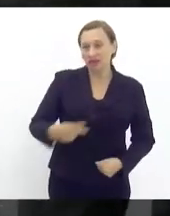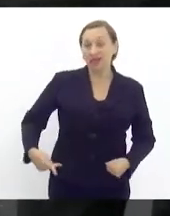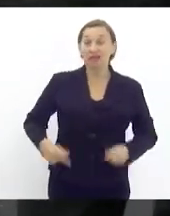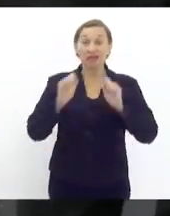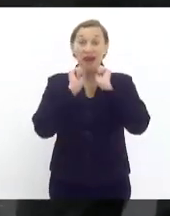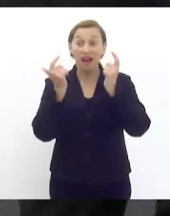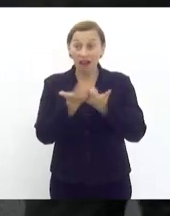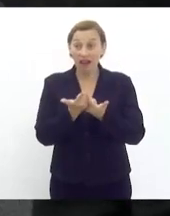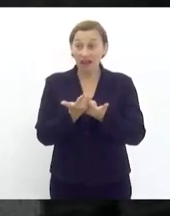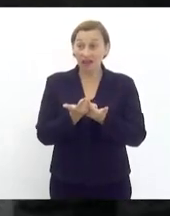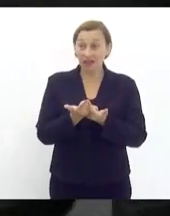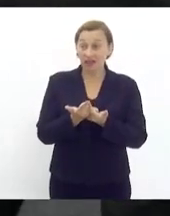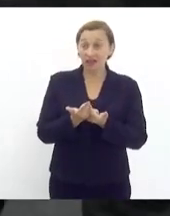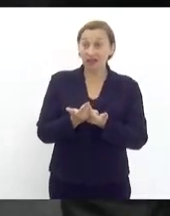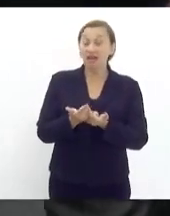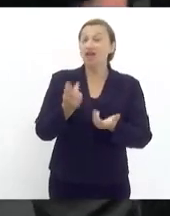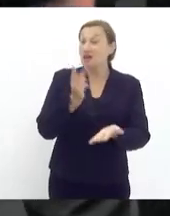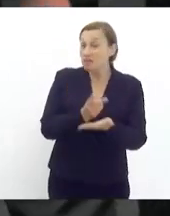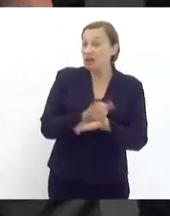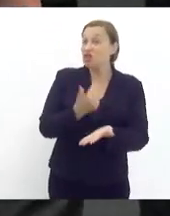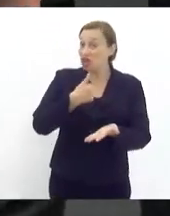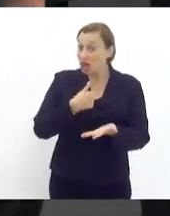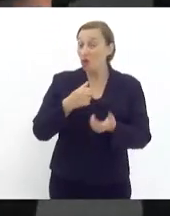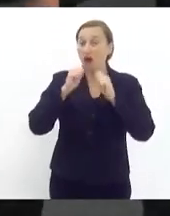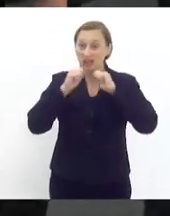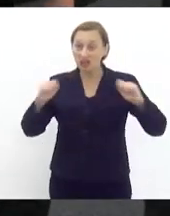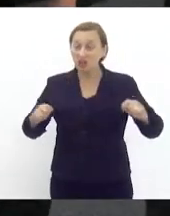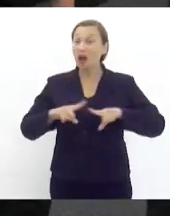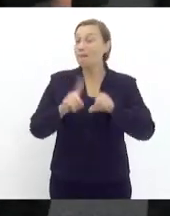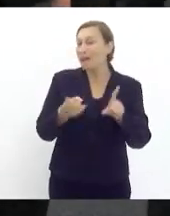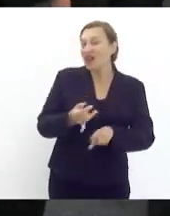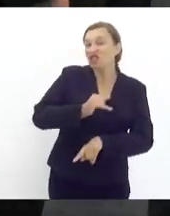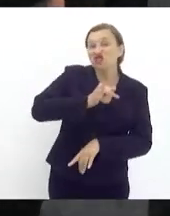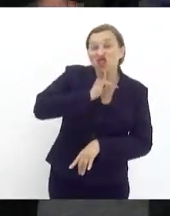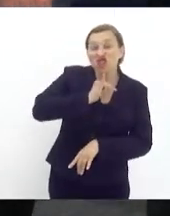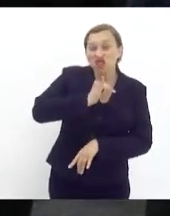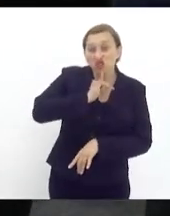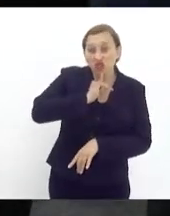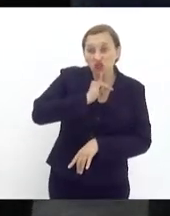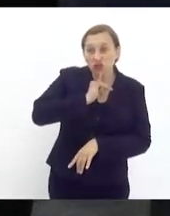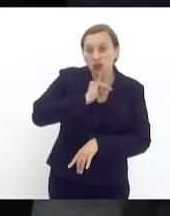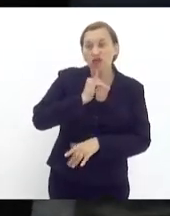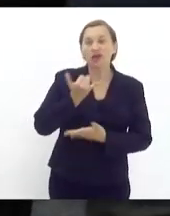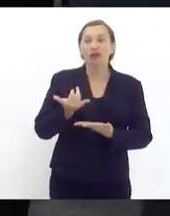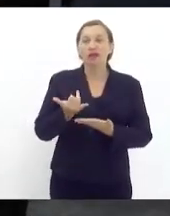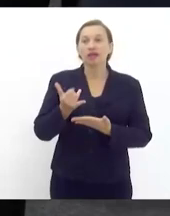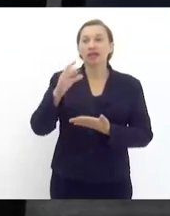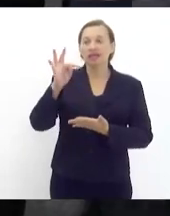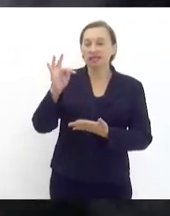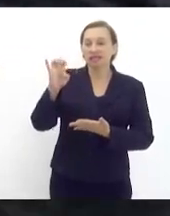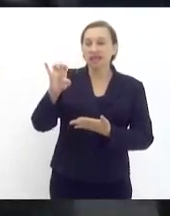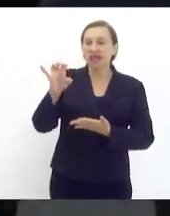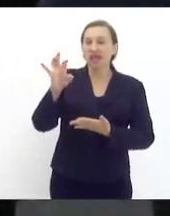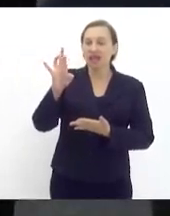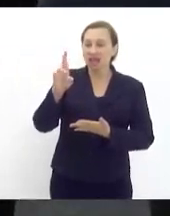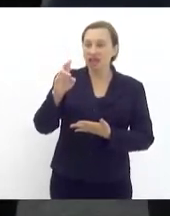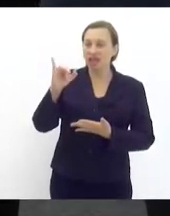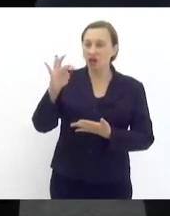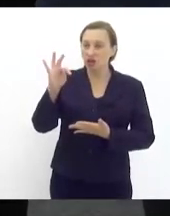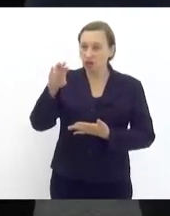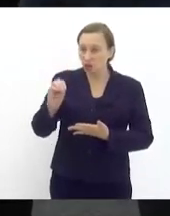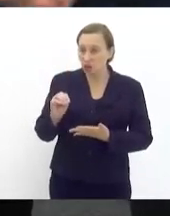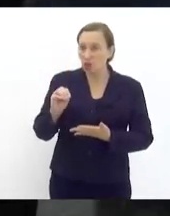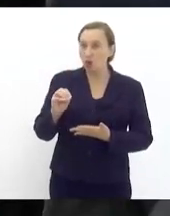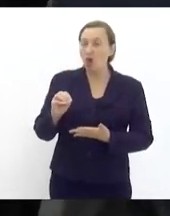Legislativa e ainda que fosse assessora mas lamentavelmente o estereótipo Presidente estereótipo mulher